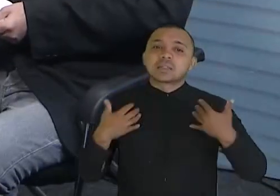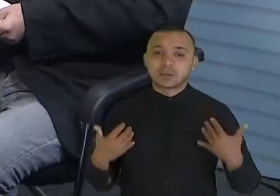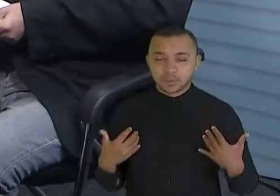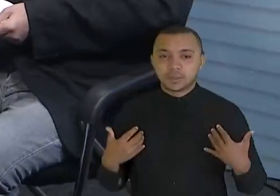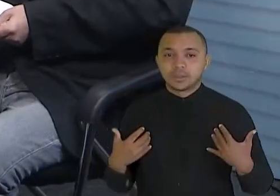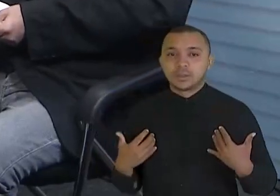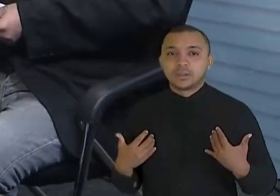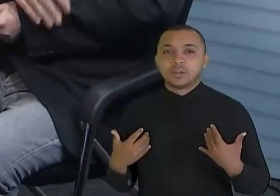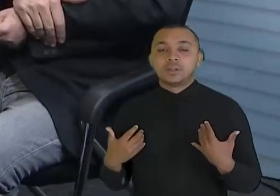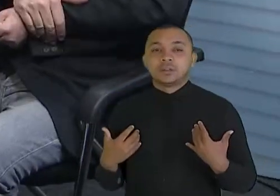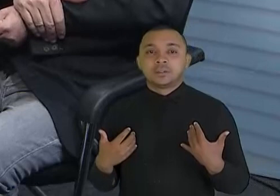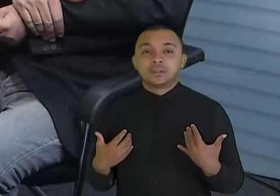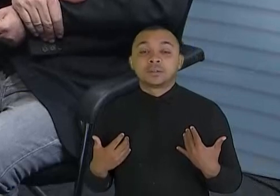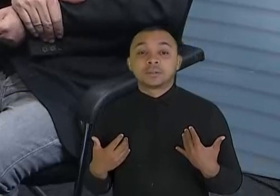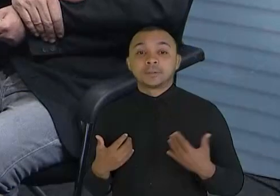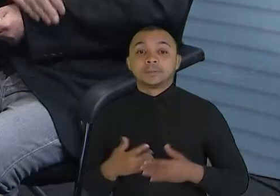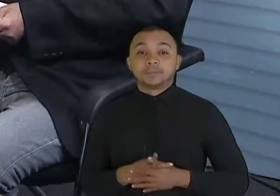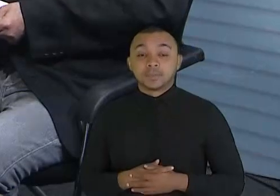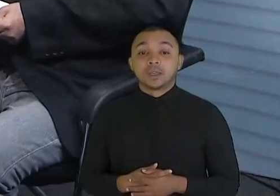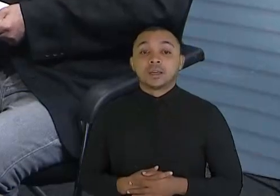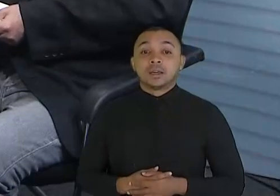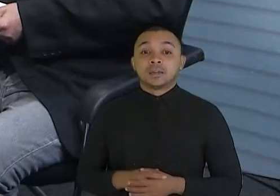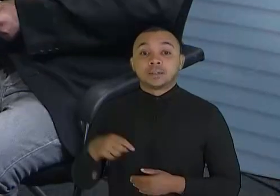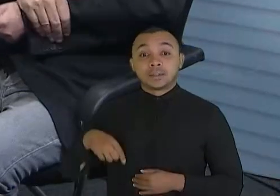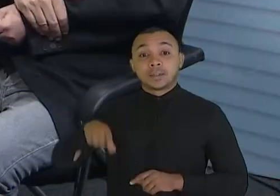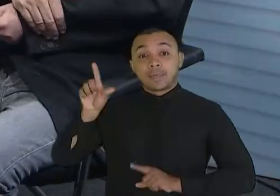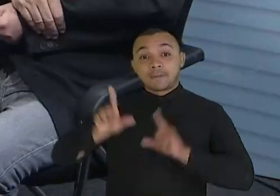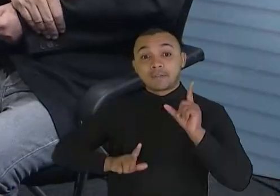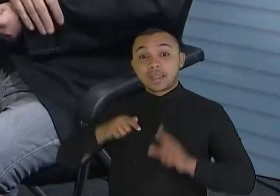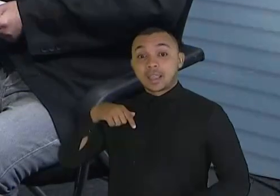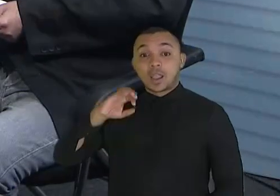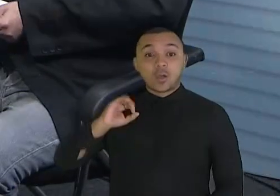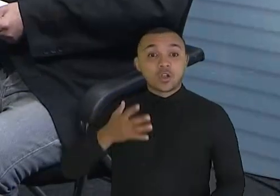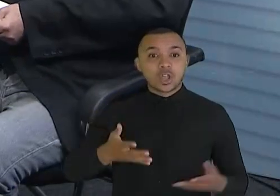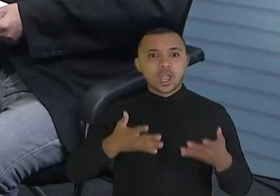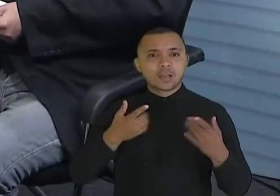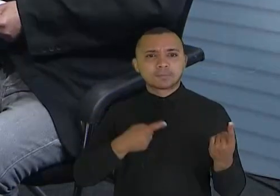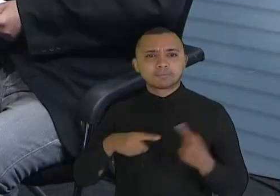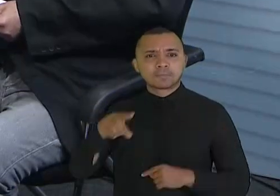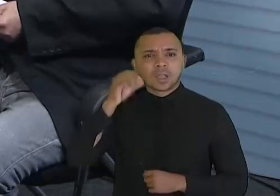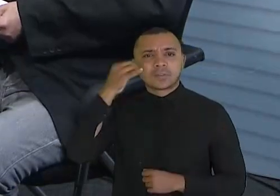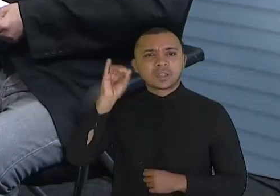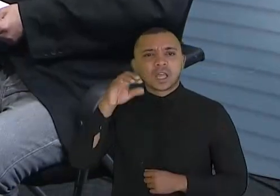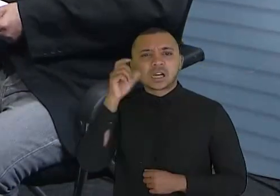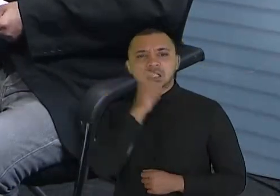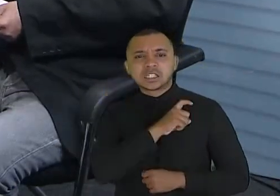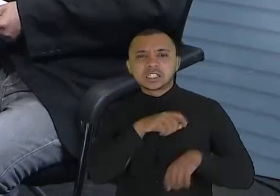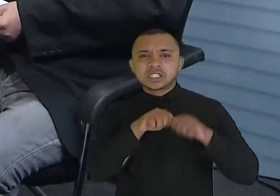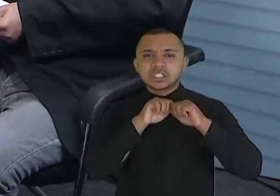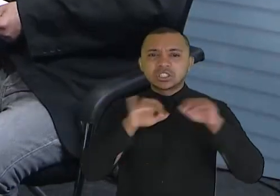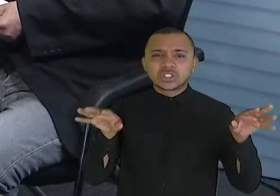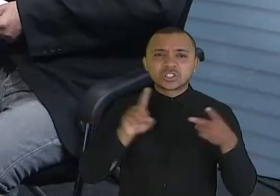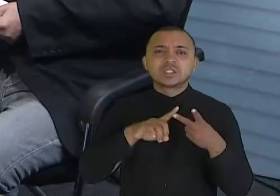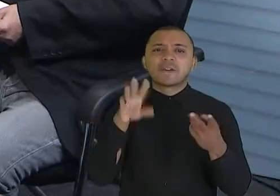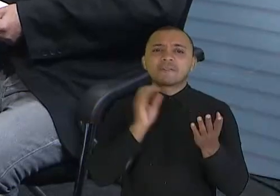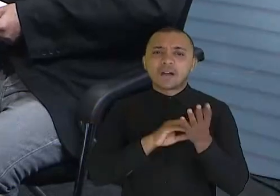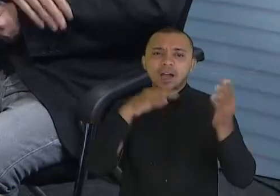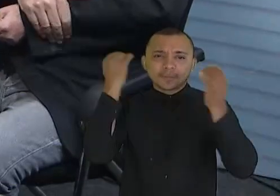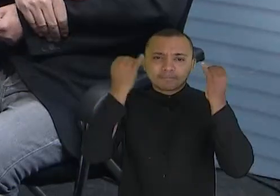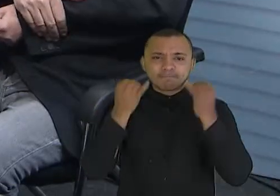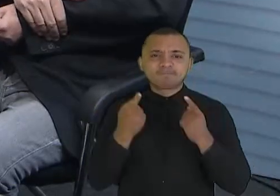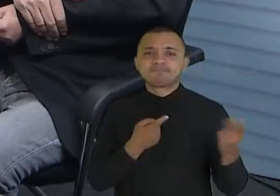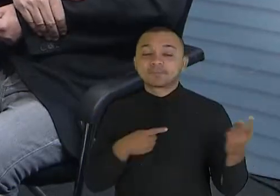gente faz todo dia aqui nesse programa é exatamente combater fake news, combater a deepfake, combater a desinformação